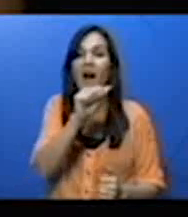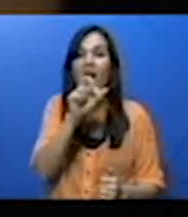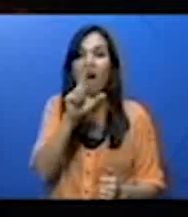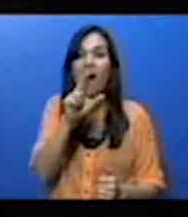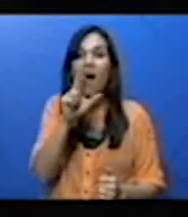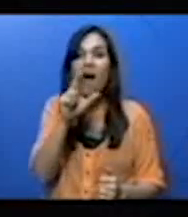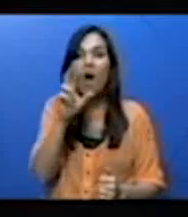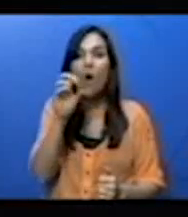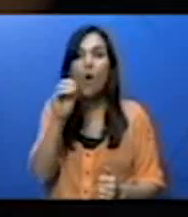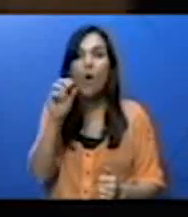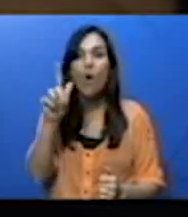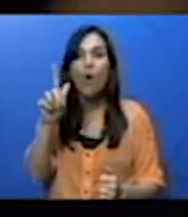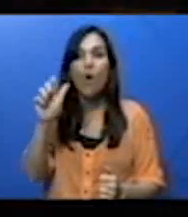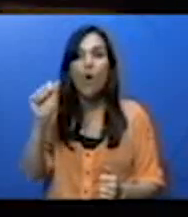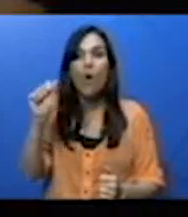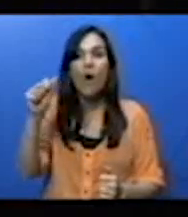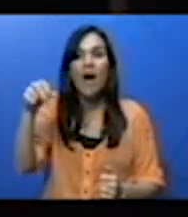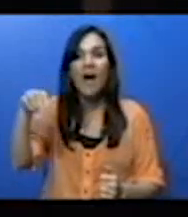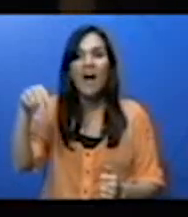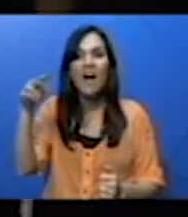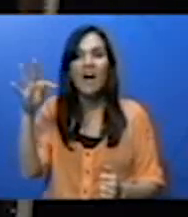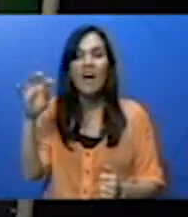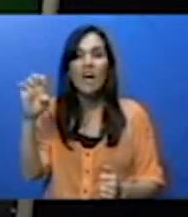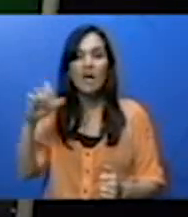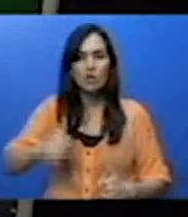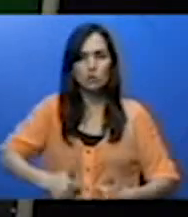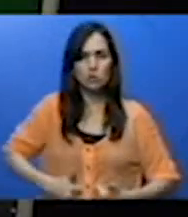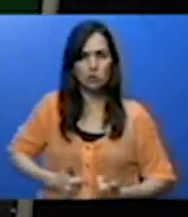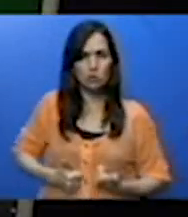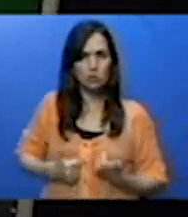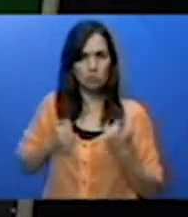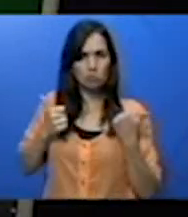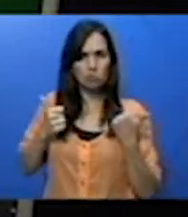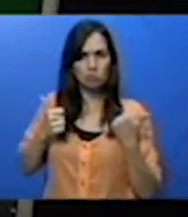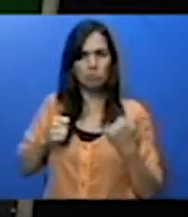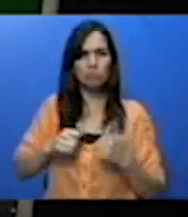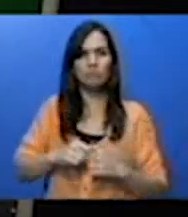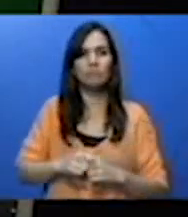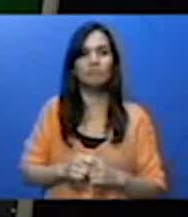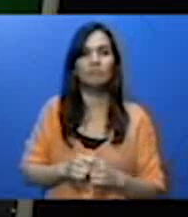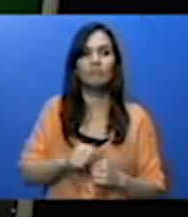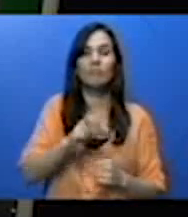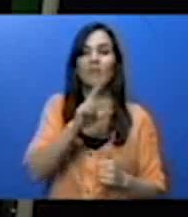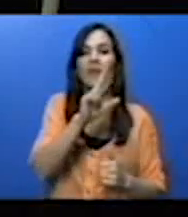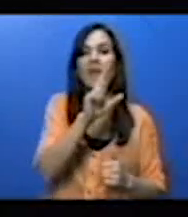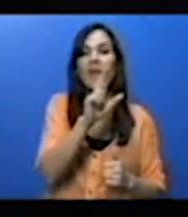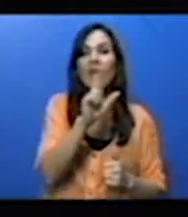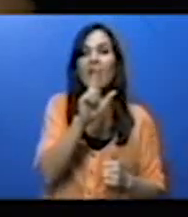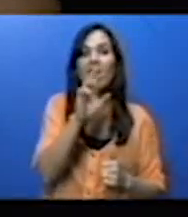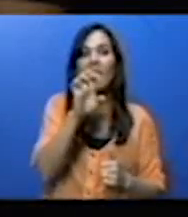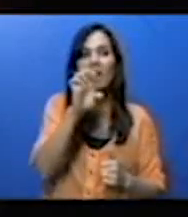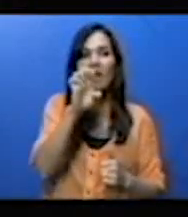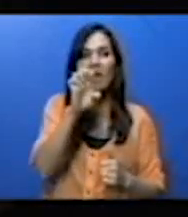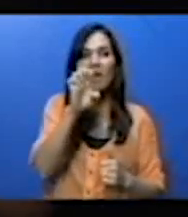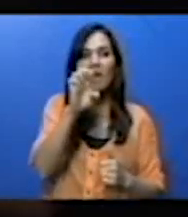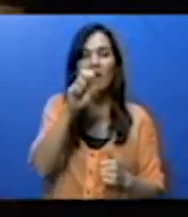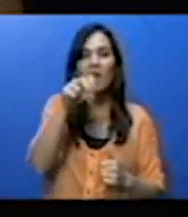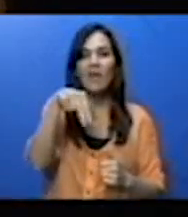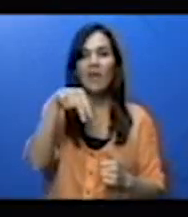Arrogante, que ela é toda orgulhosa, toda cheia de si. E renitente, que apareceu várias vezes esta